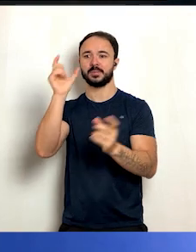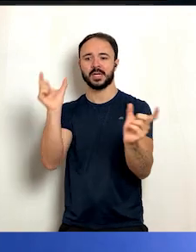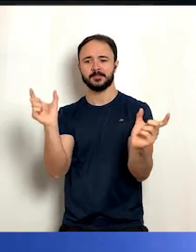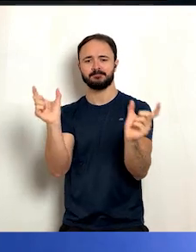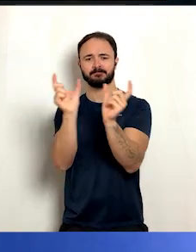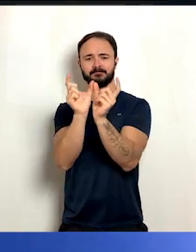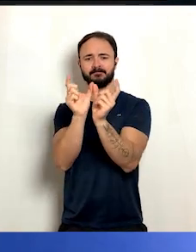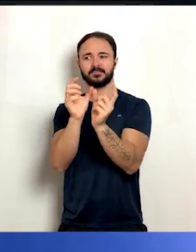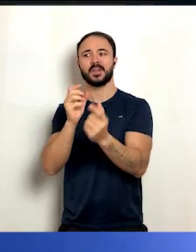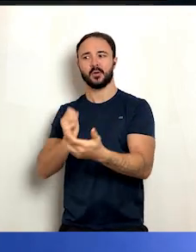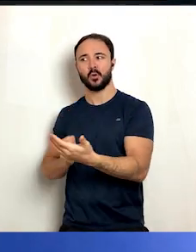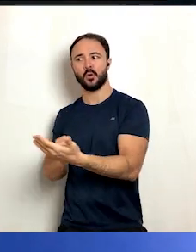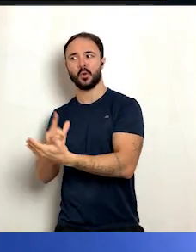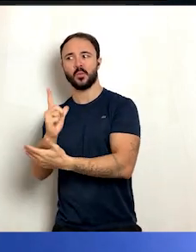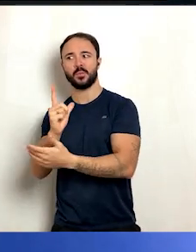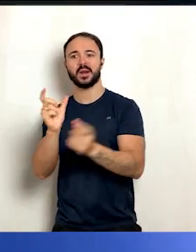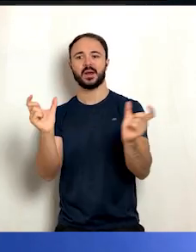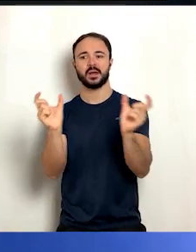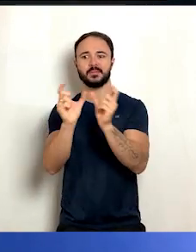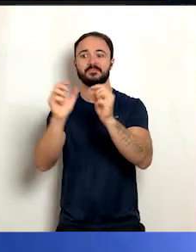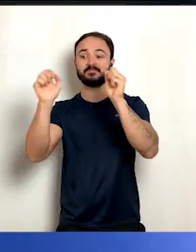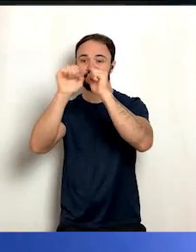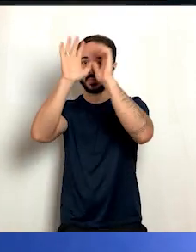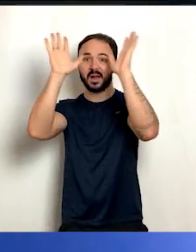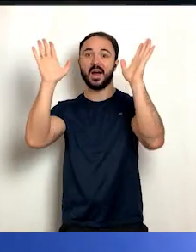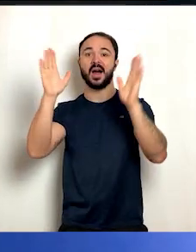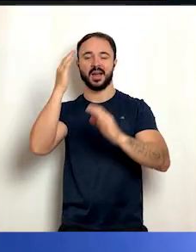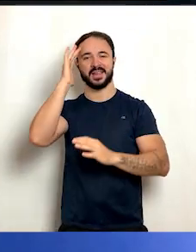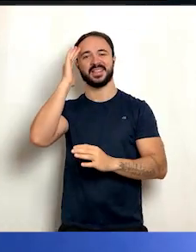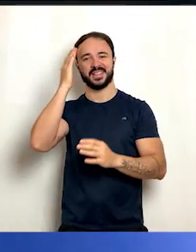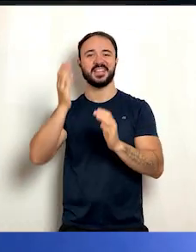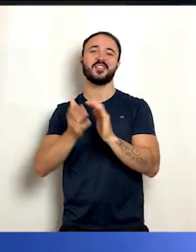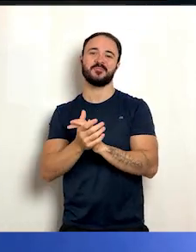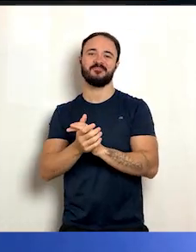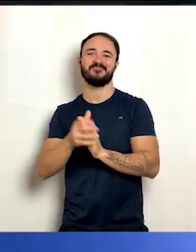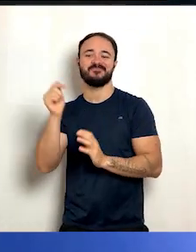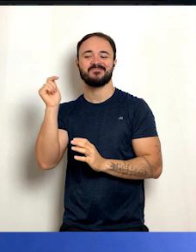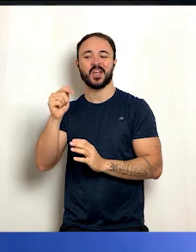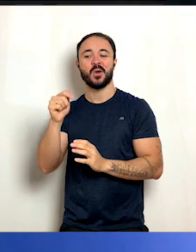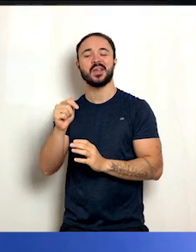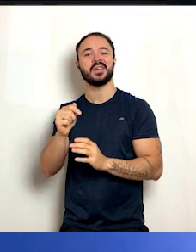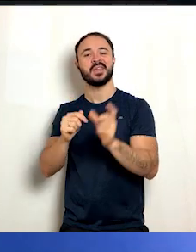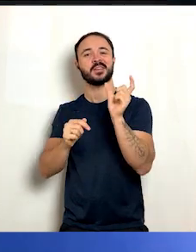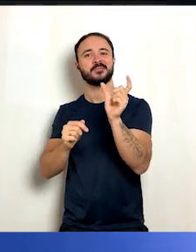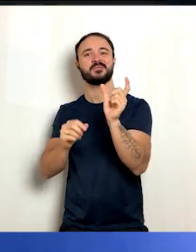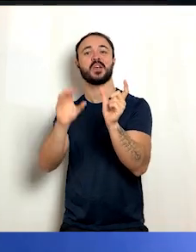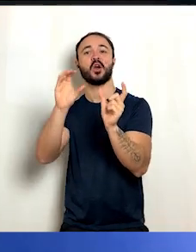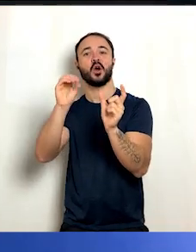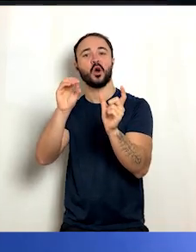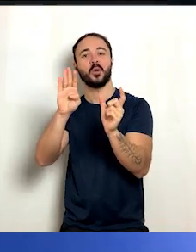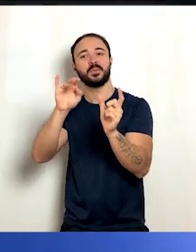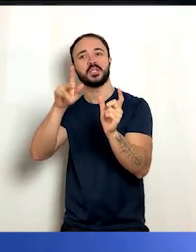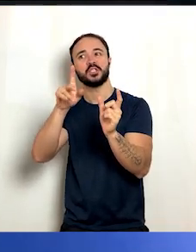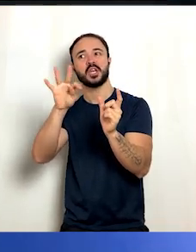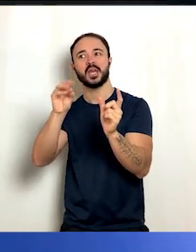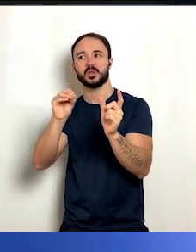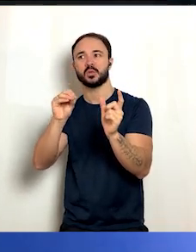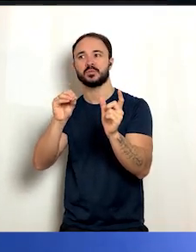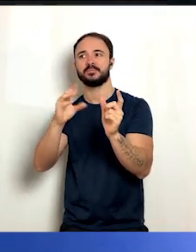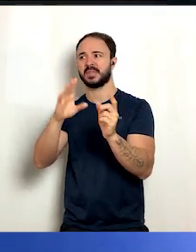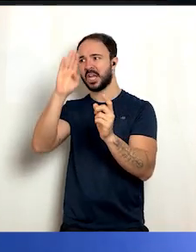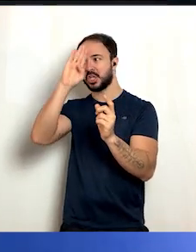comprar. Portanto, este complemento vai ser chamado de objeto. Ele vai ser direto, pois ele